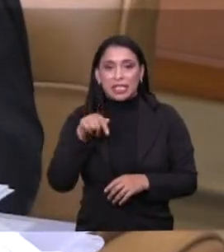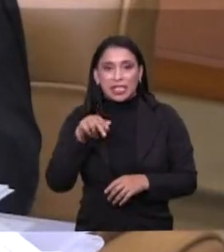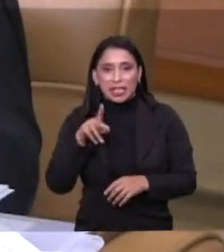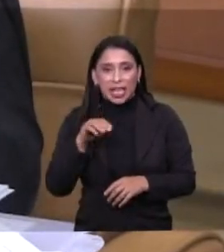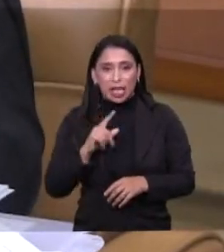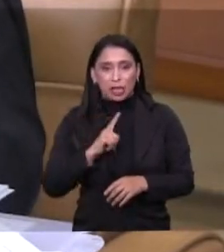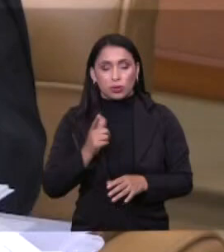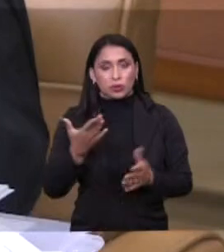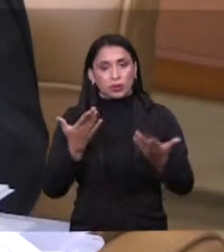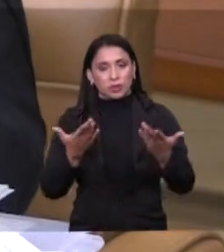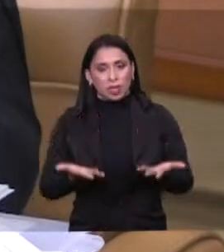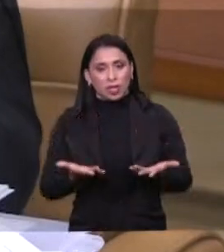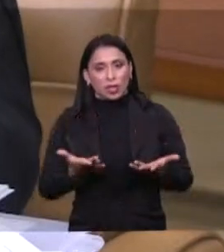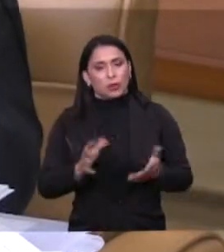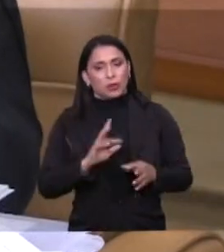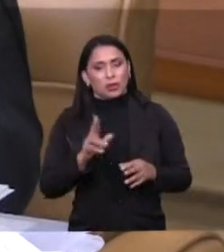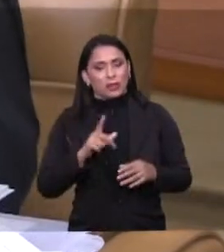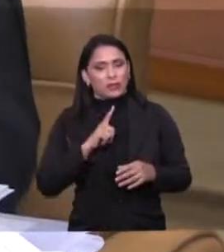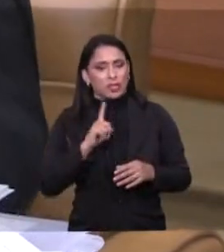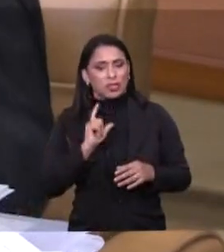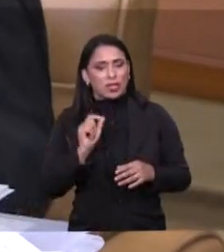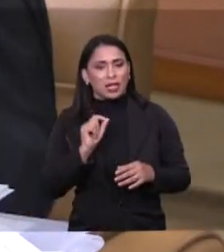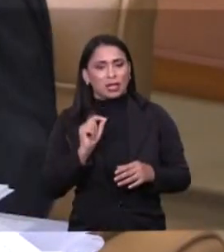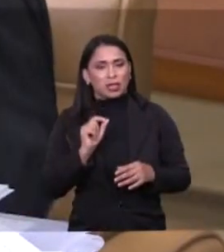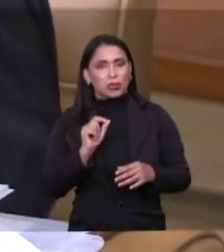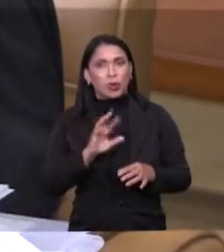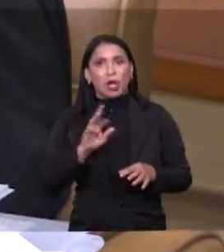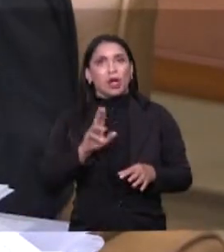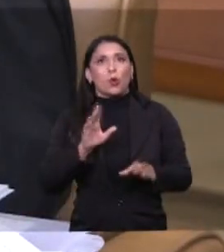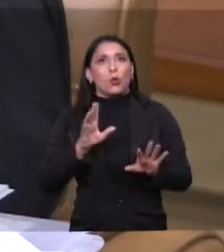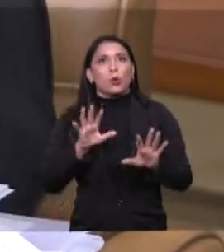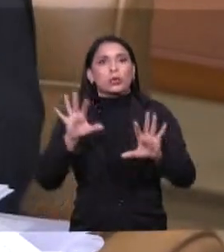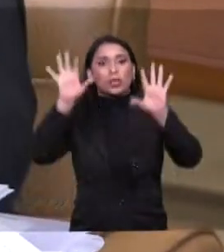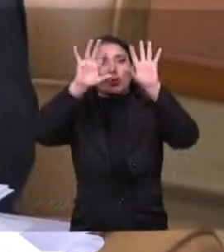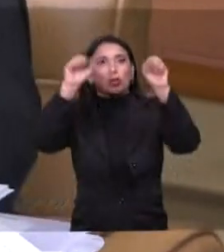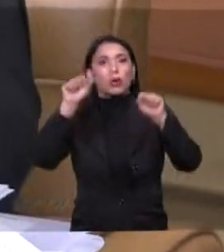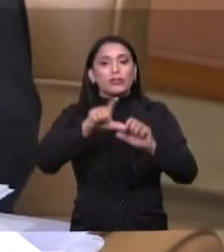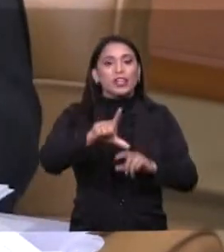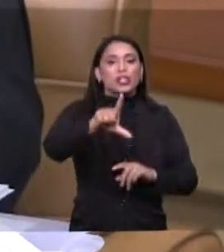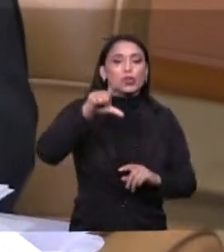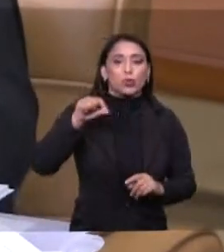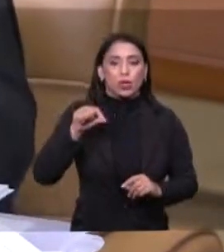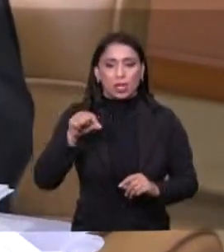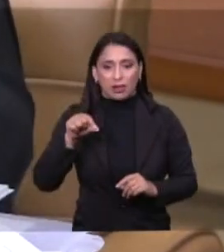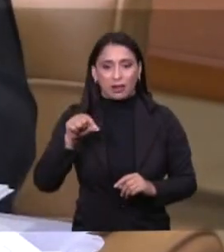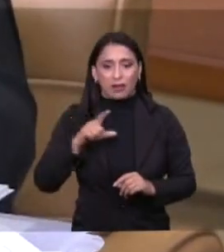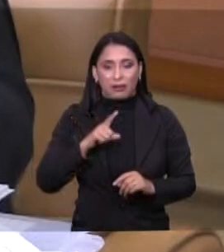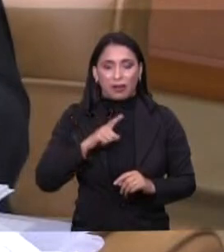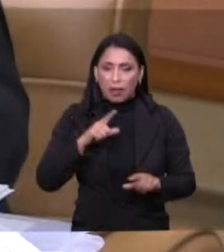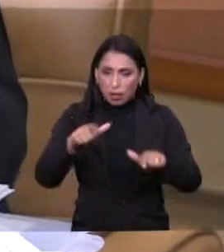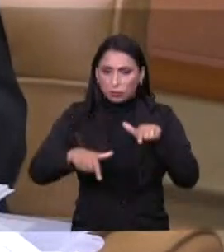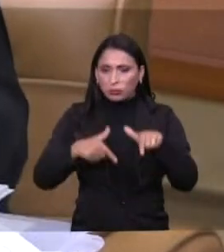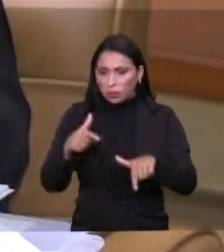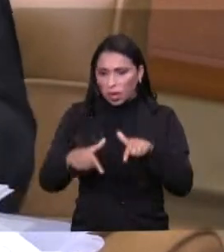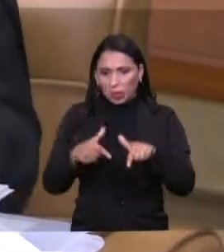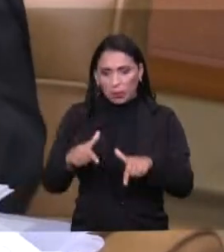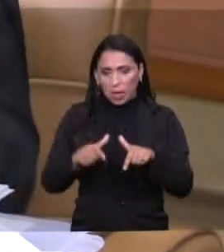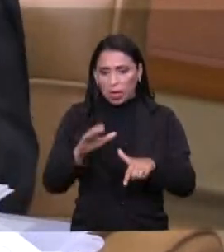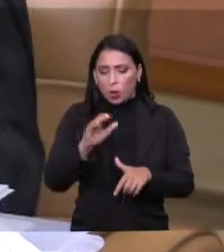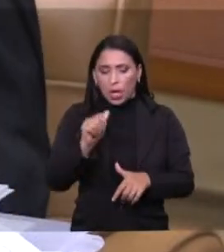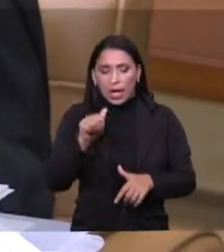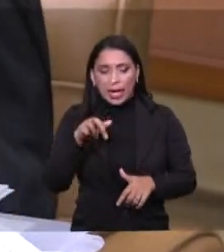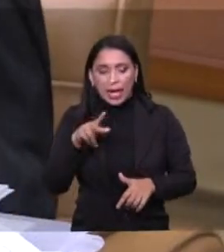investido conforme as normas de organização. Não é o tribunal que vai poder escolher. É um cargo, será um